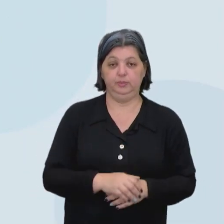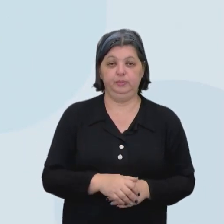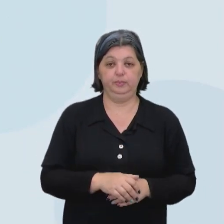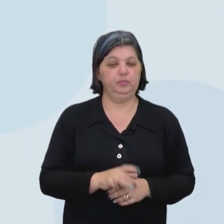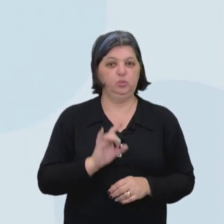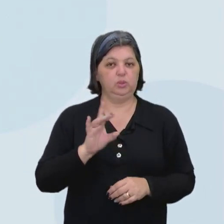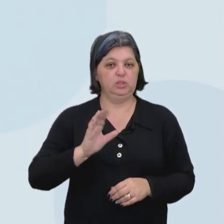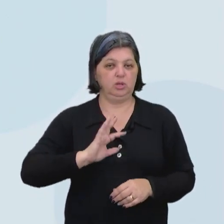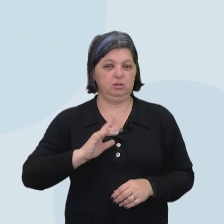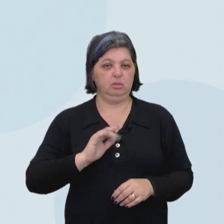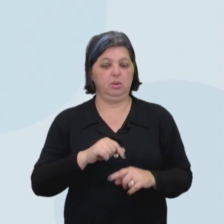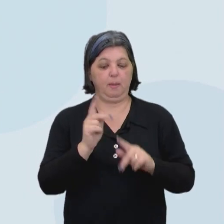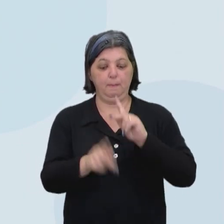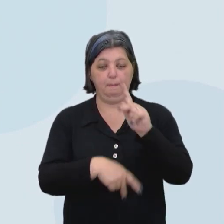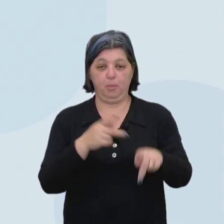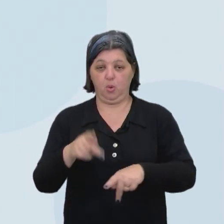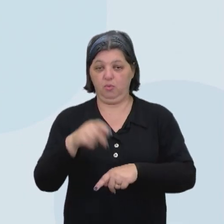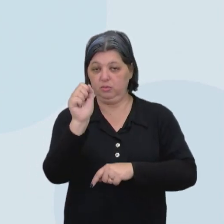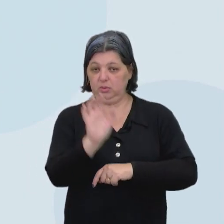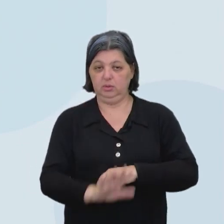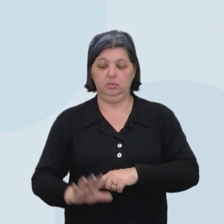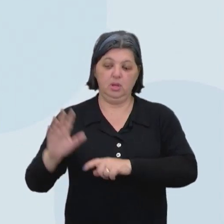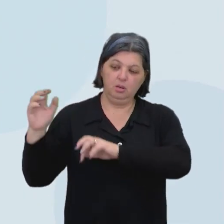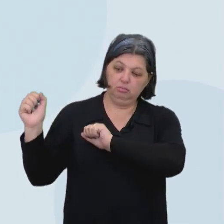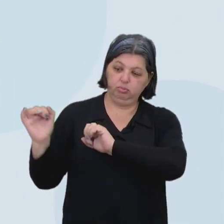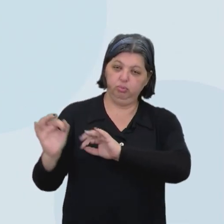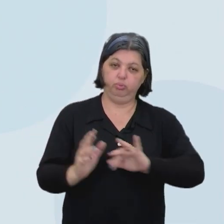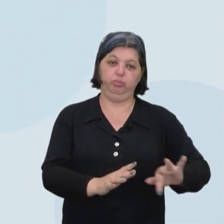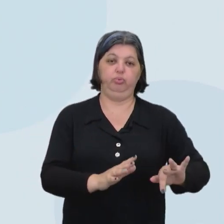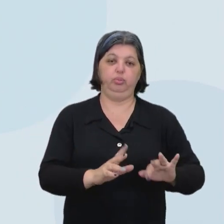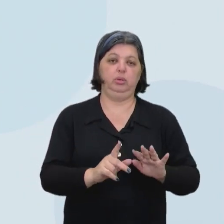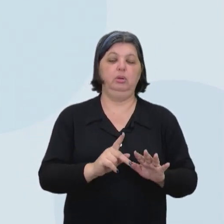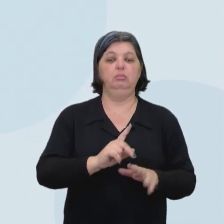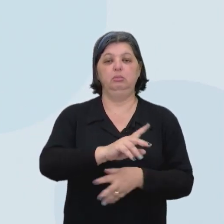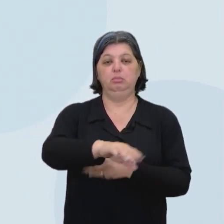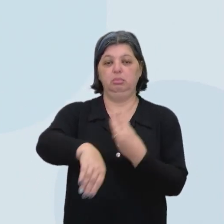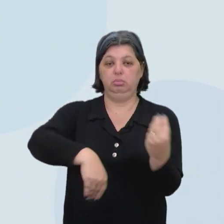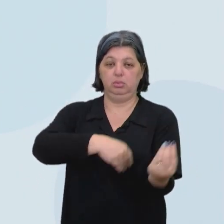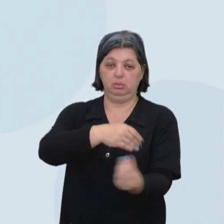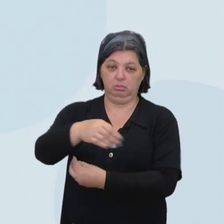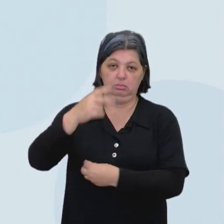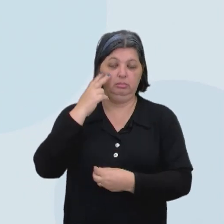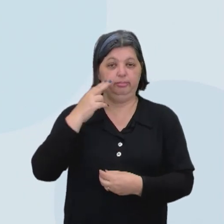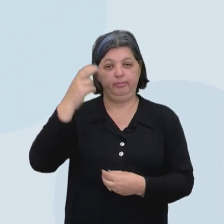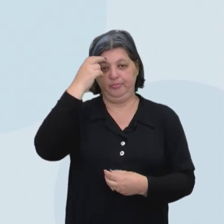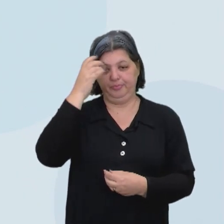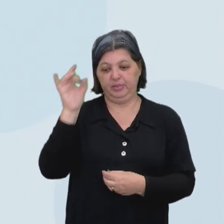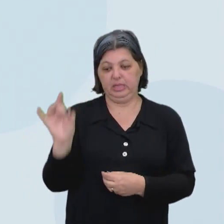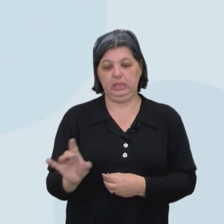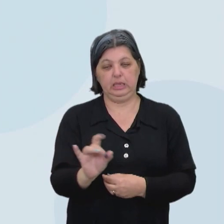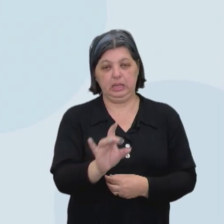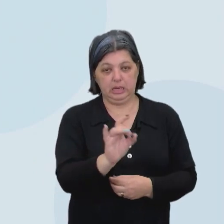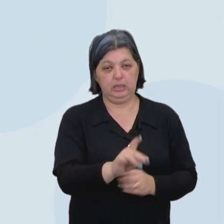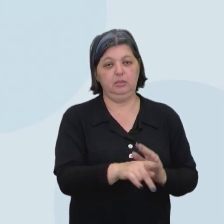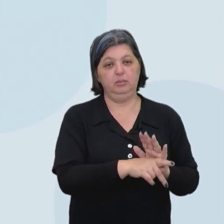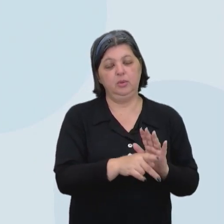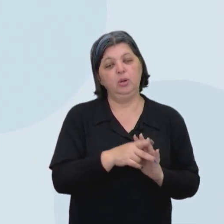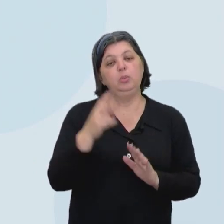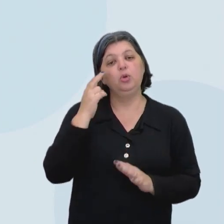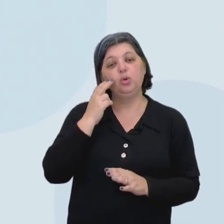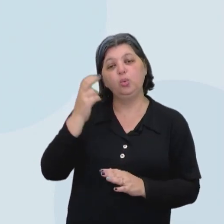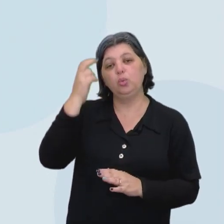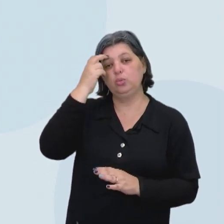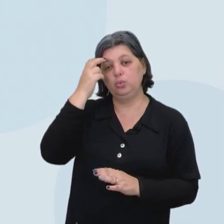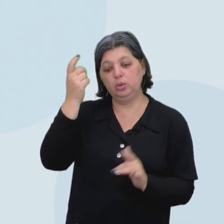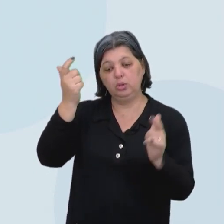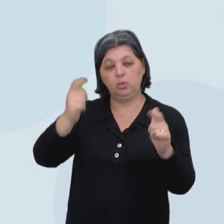esses povos africanos que vieram para cá não são povos homogêneos culturalmente. Cada um deles traz aspectos culturais de